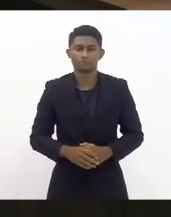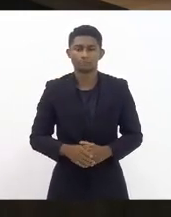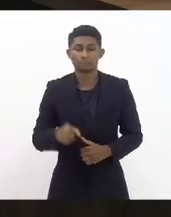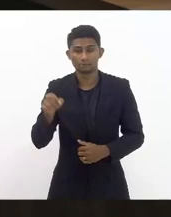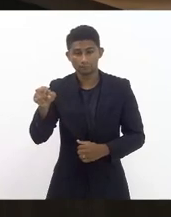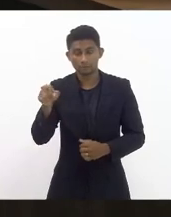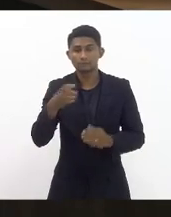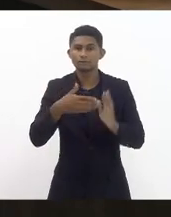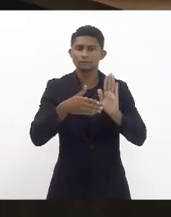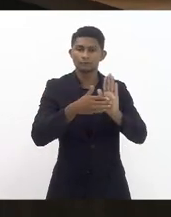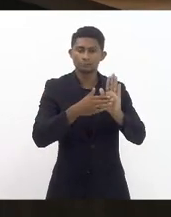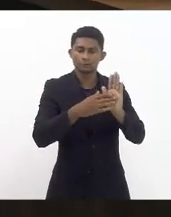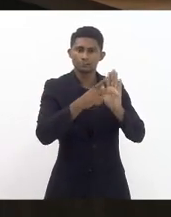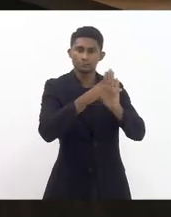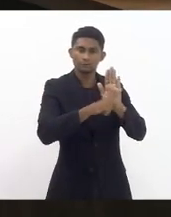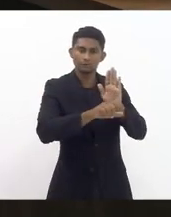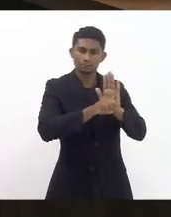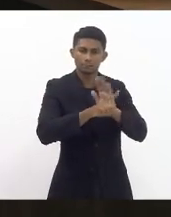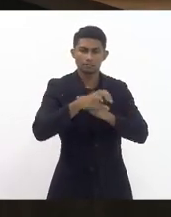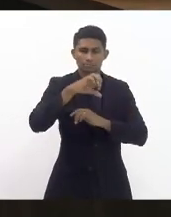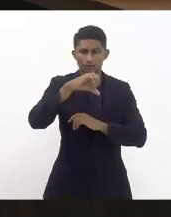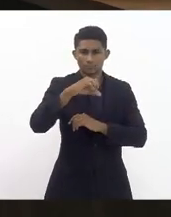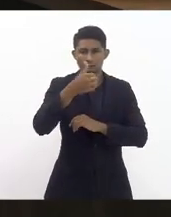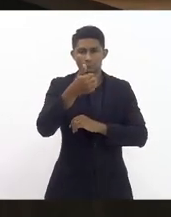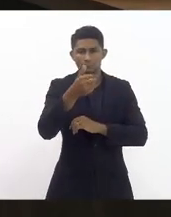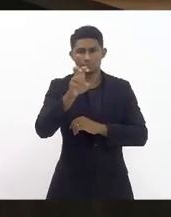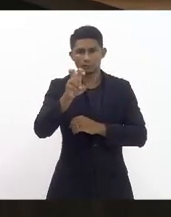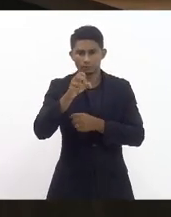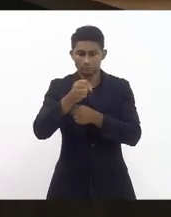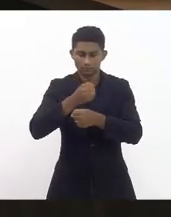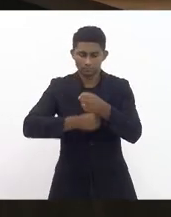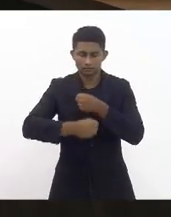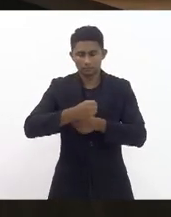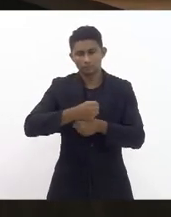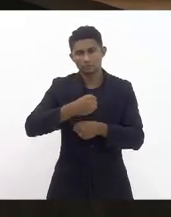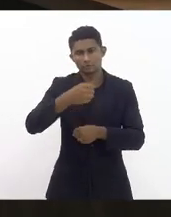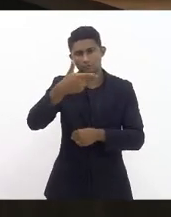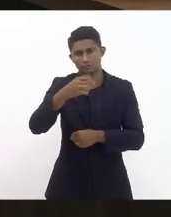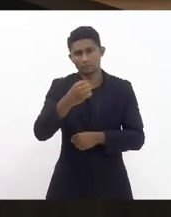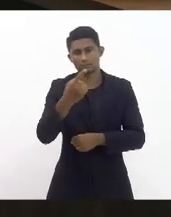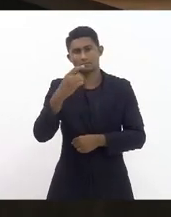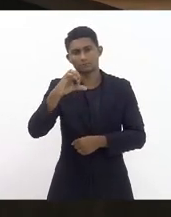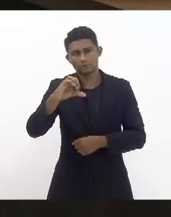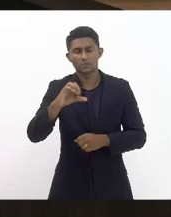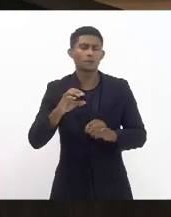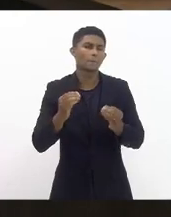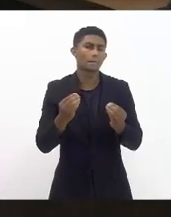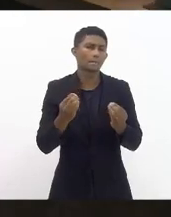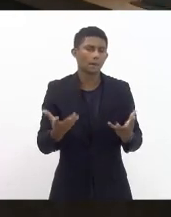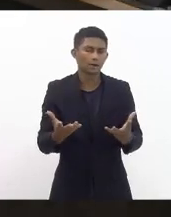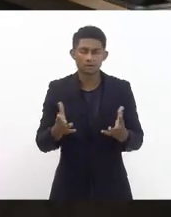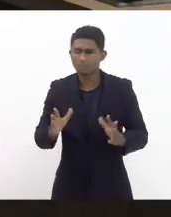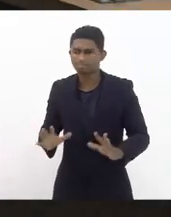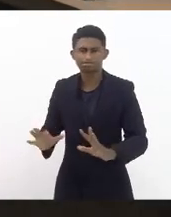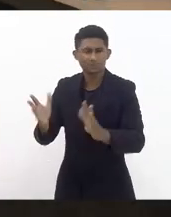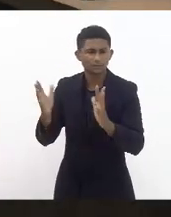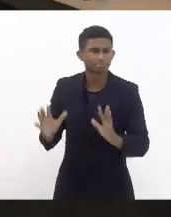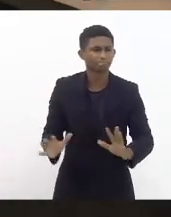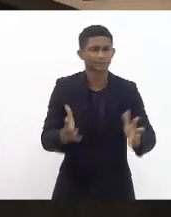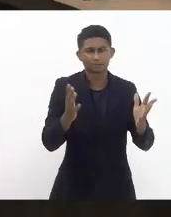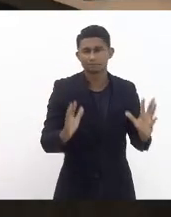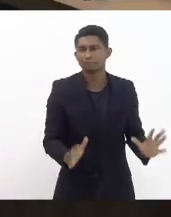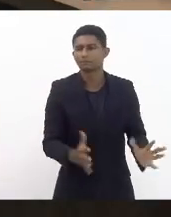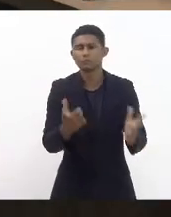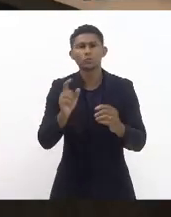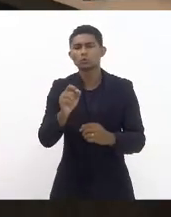propôs o PL 915 de 19 para dispor sobre incentivo à doação de sangue no